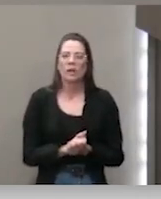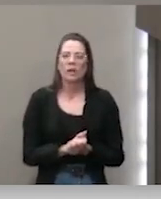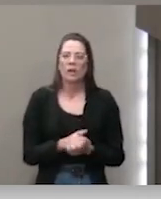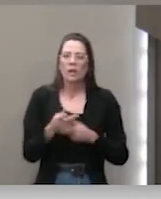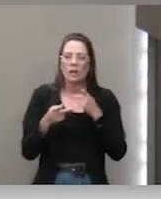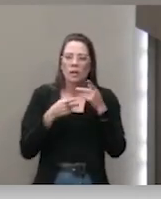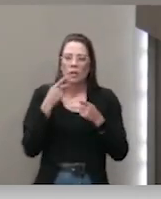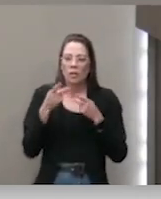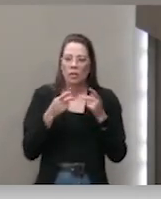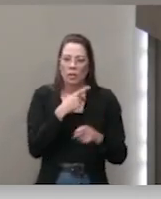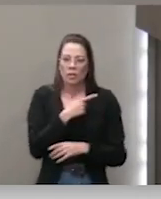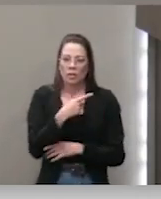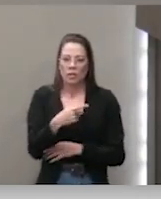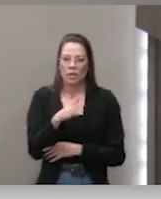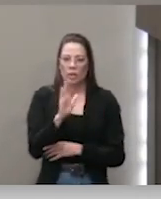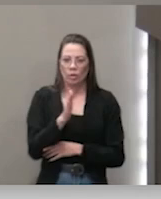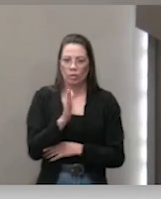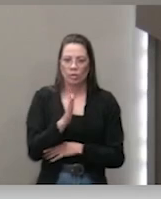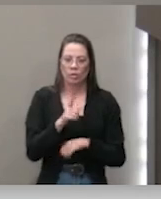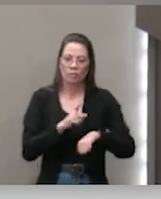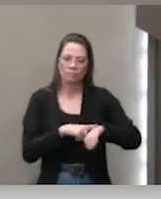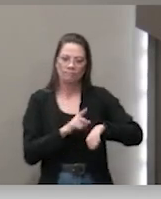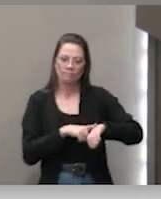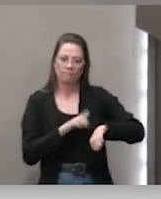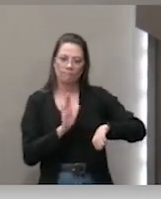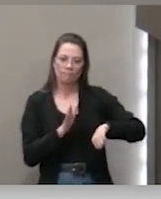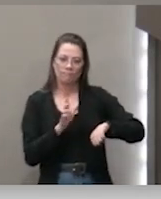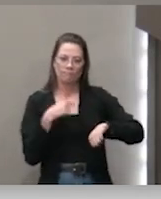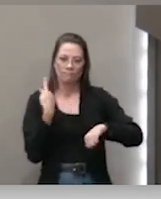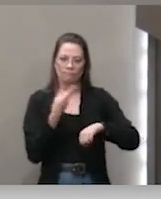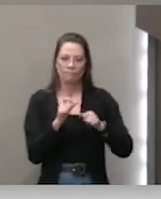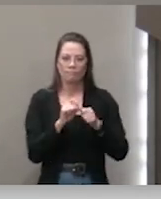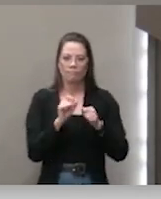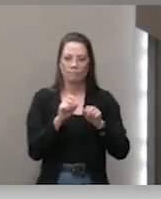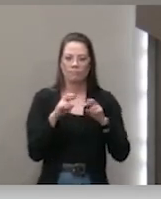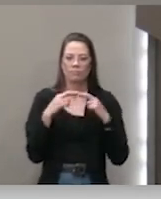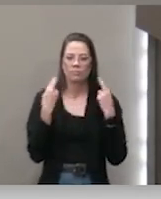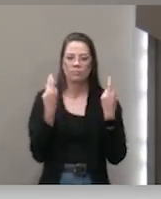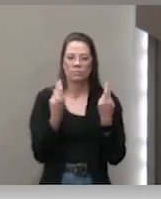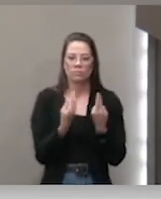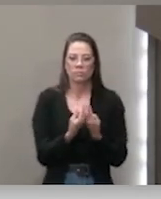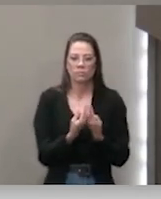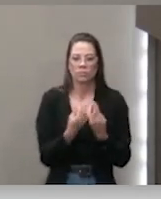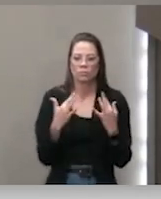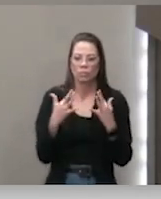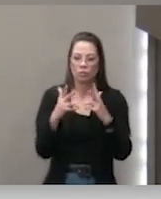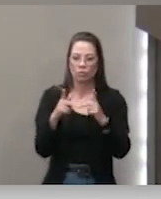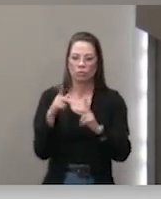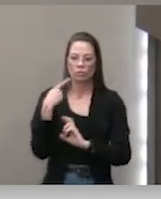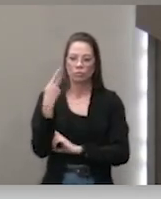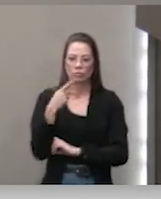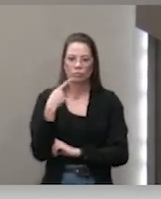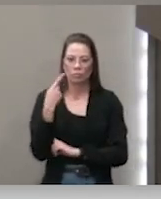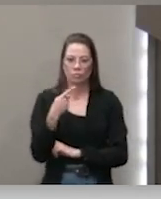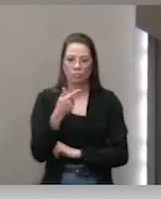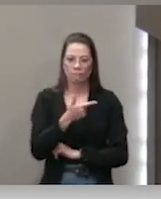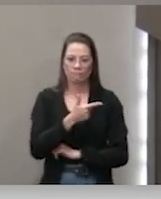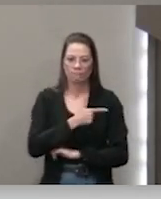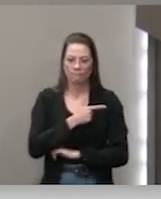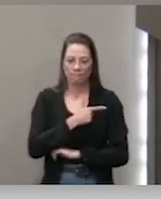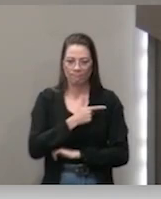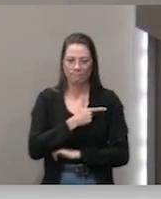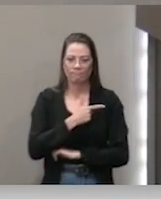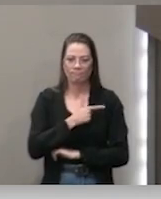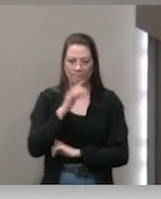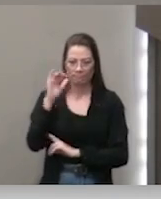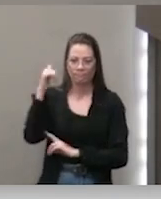nosso presidente, aí, que eu acho que já está passando da hora, presidente, de nós fazer uma reunião aí, entre todos os vereadores aí, porque está ficando feio lá